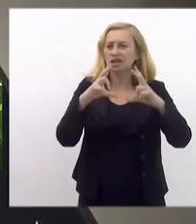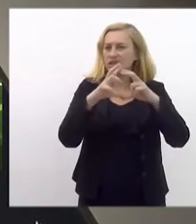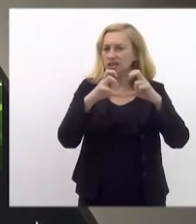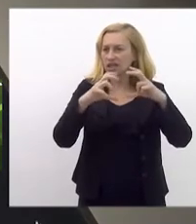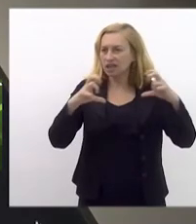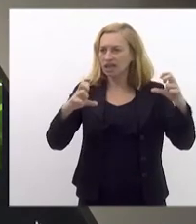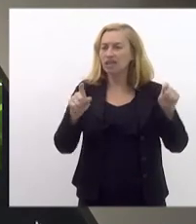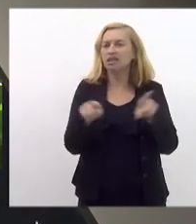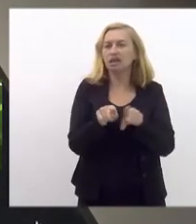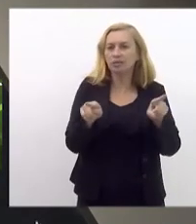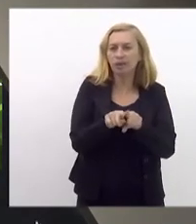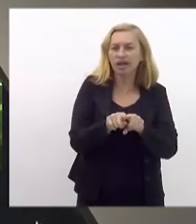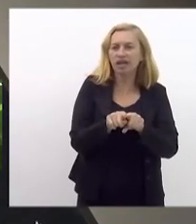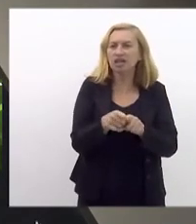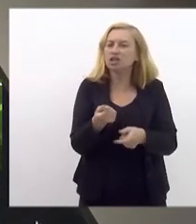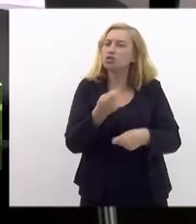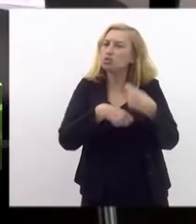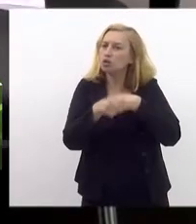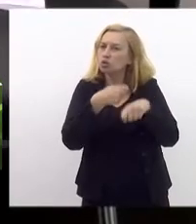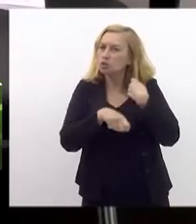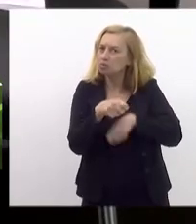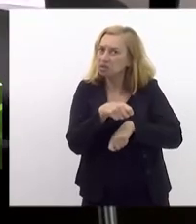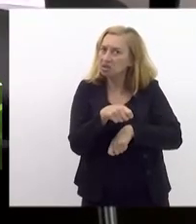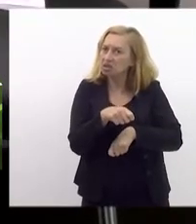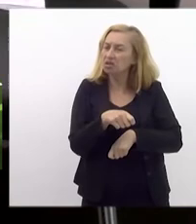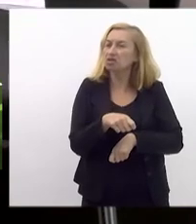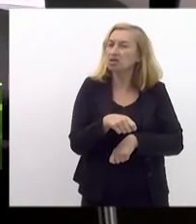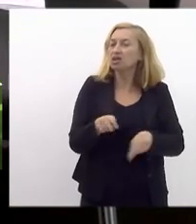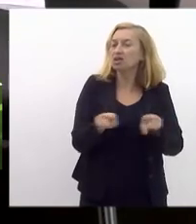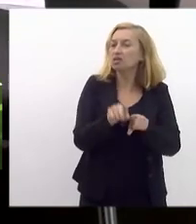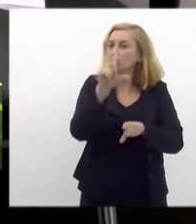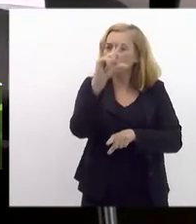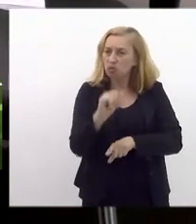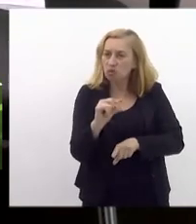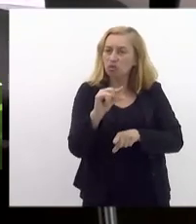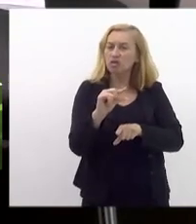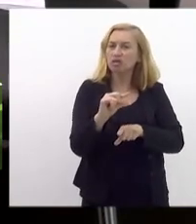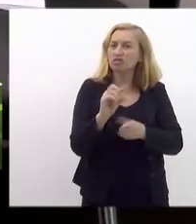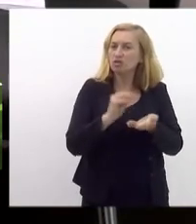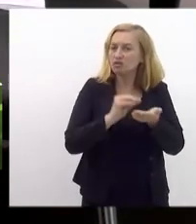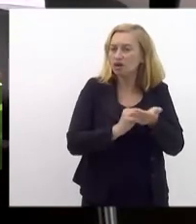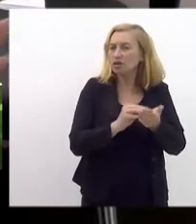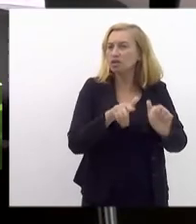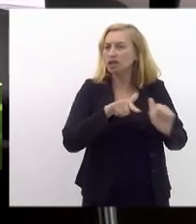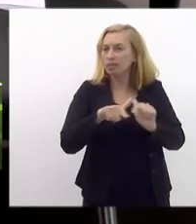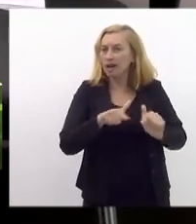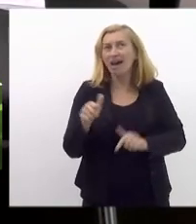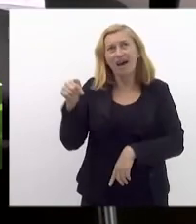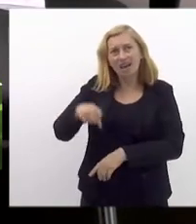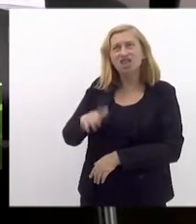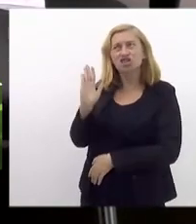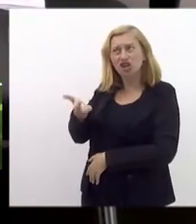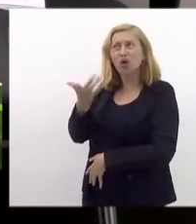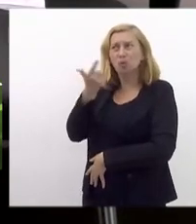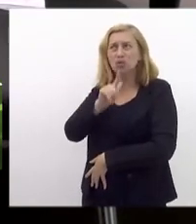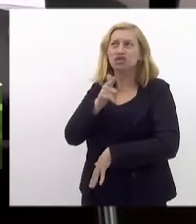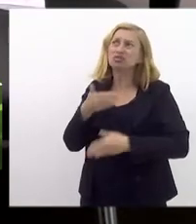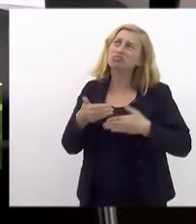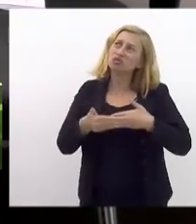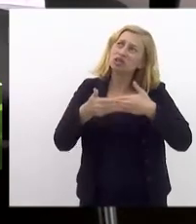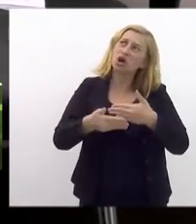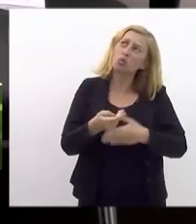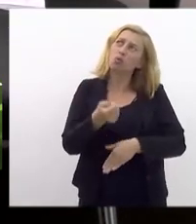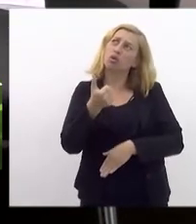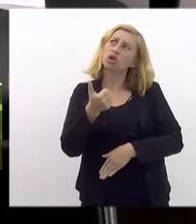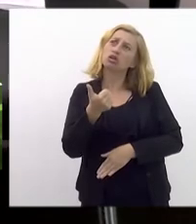sua economia, né? E de redução dos níveis de desemprego também. Nós aqui já conseguimos avançar um pouco